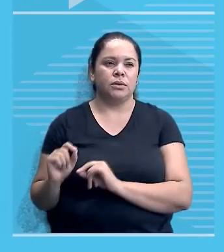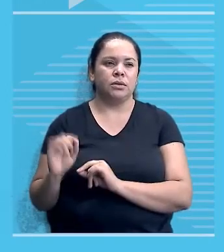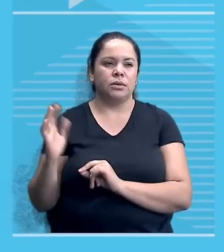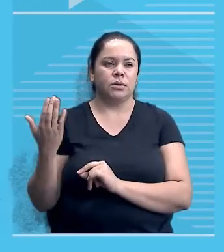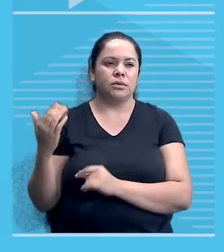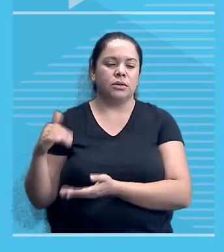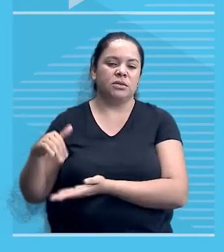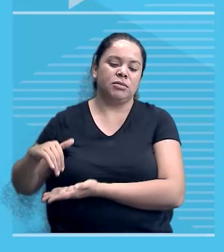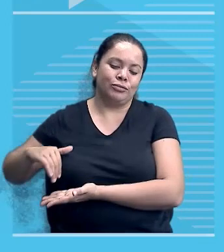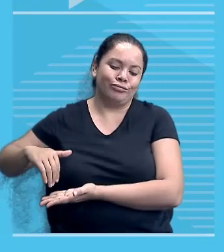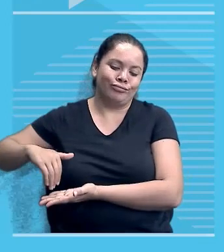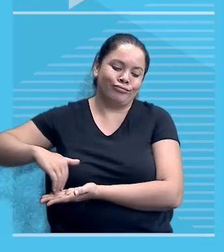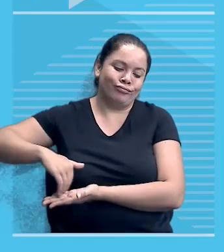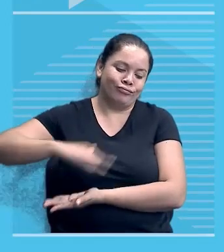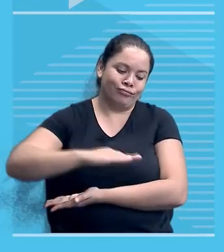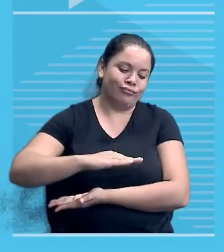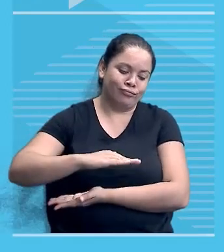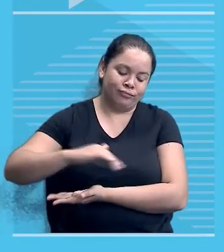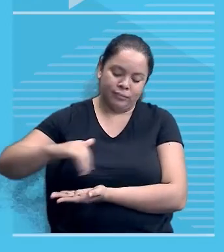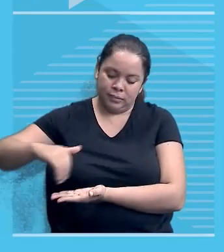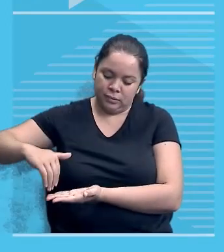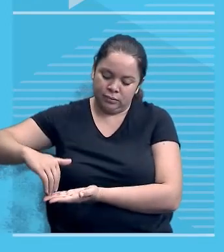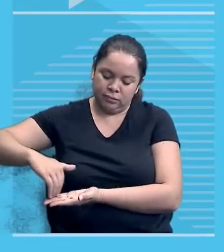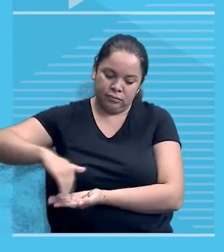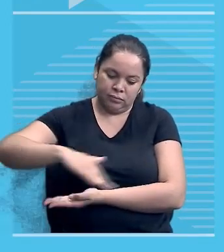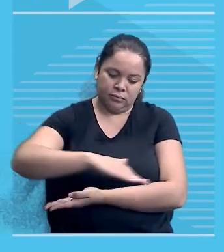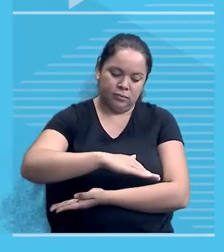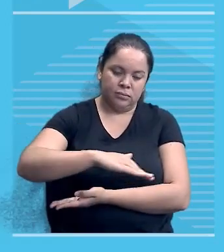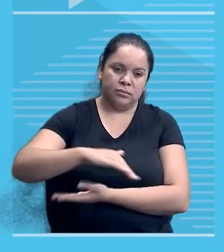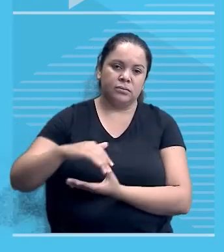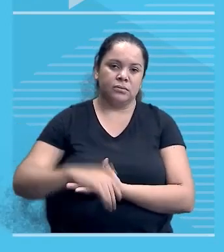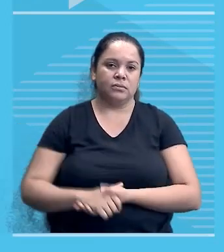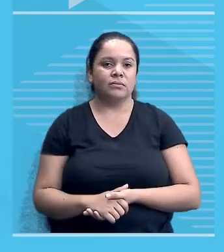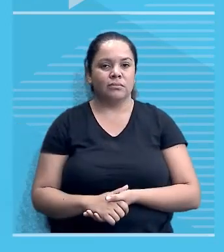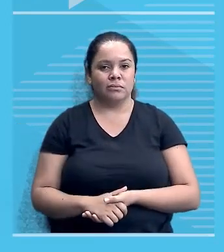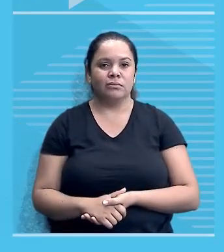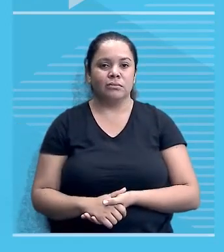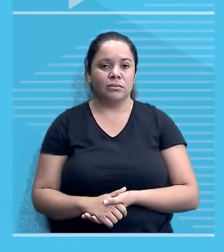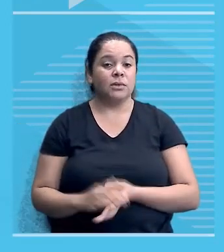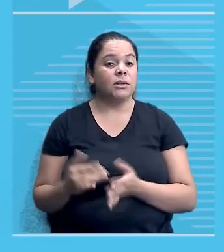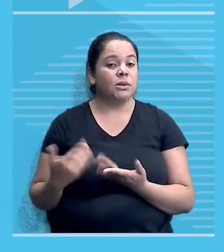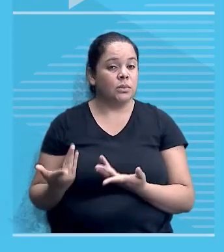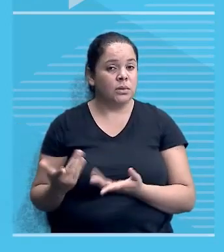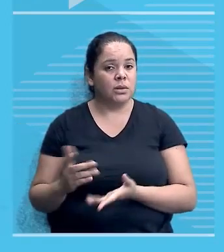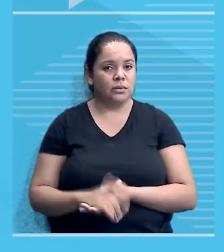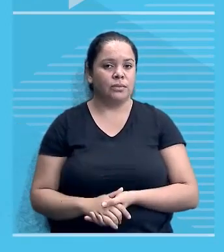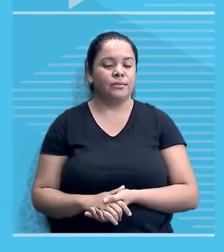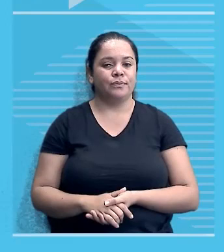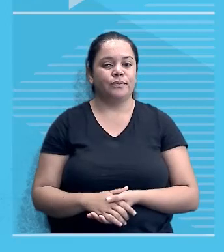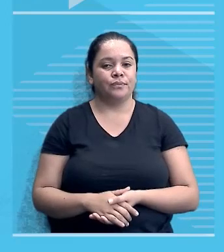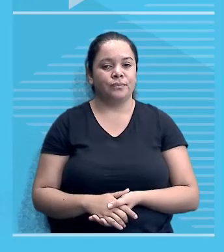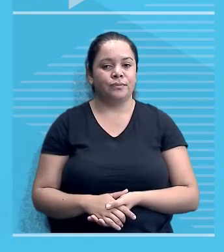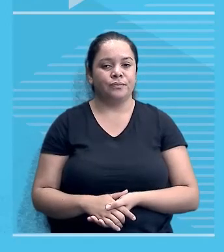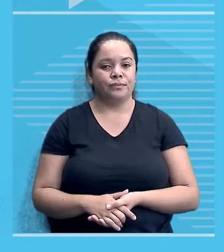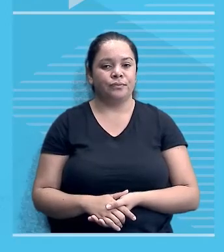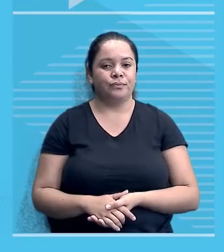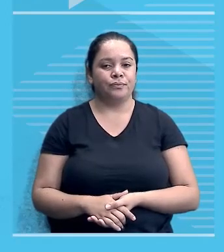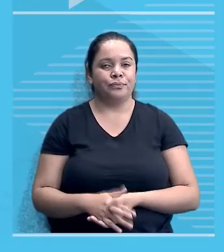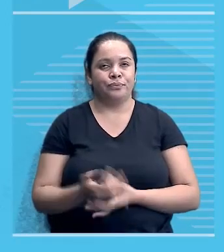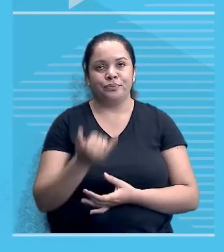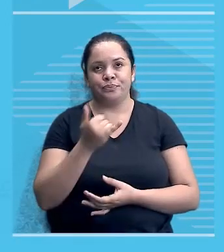no popular que expulsa a população Que fatores são esses que nós destacam lá do início da aula